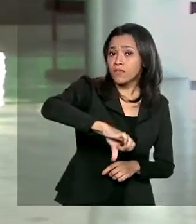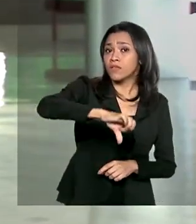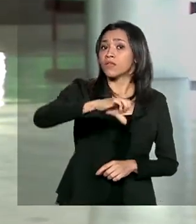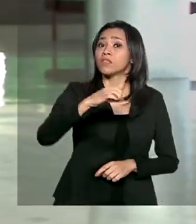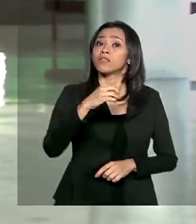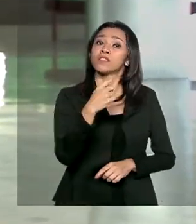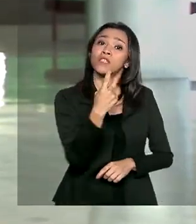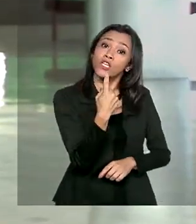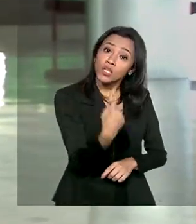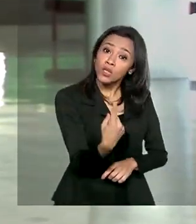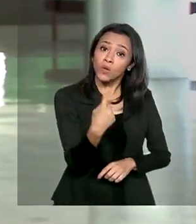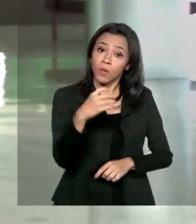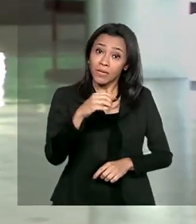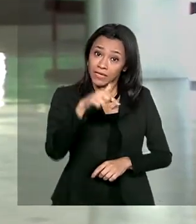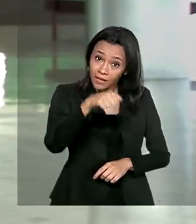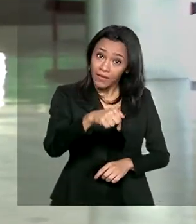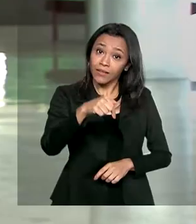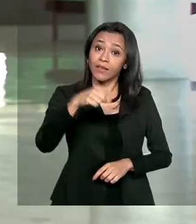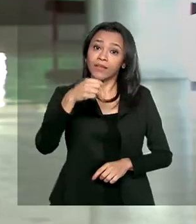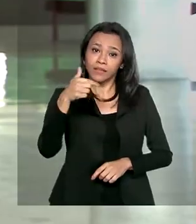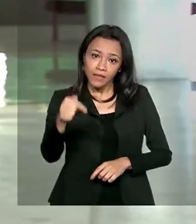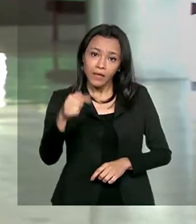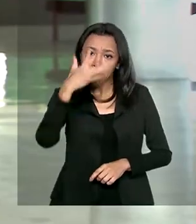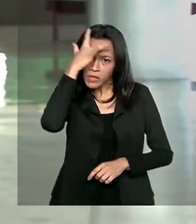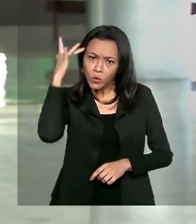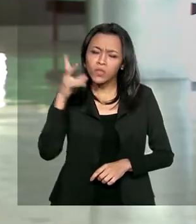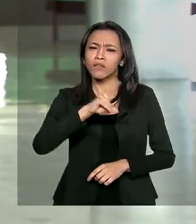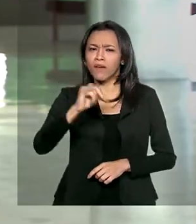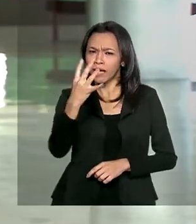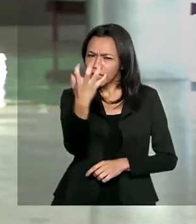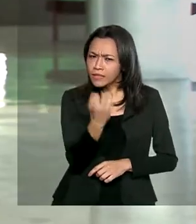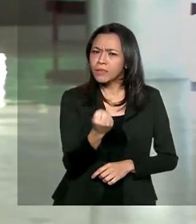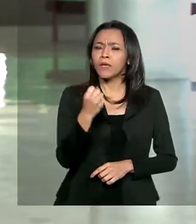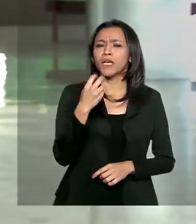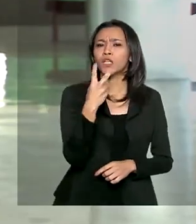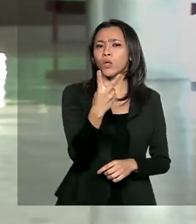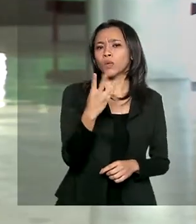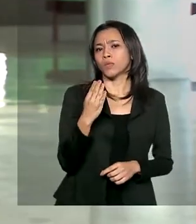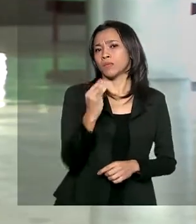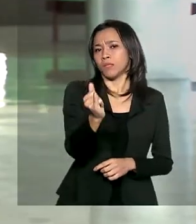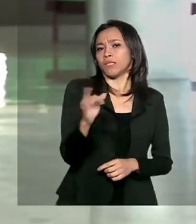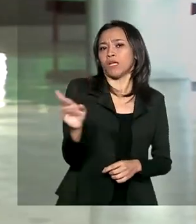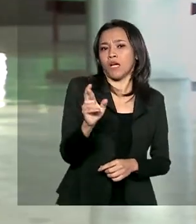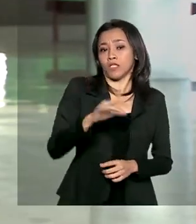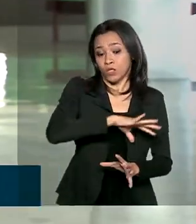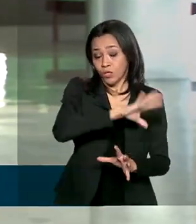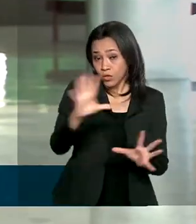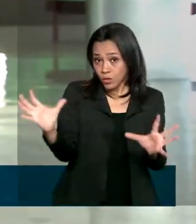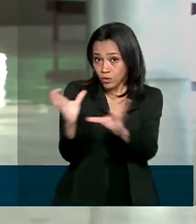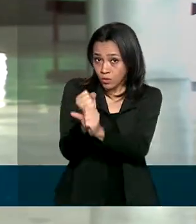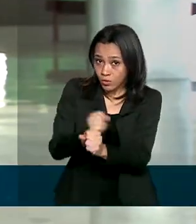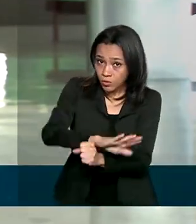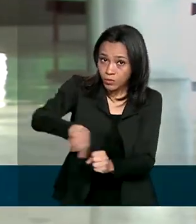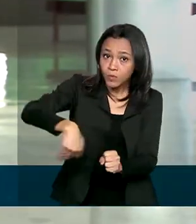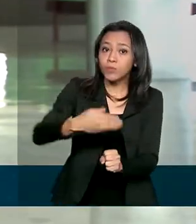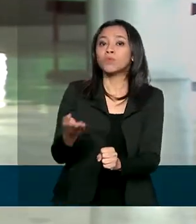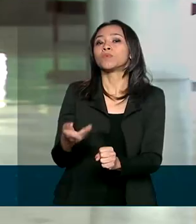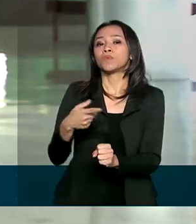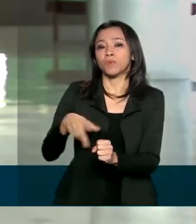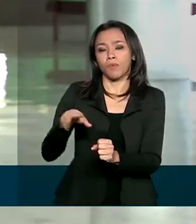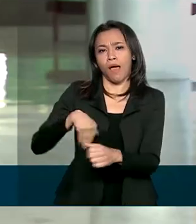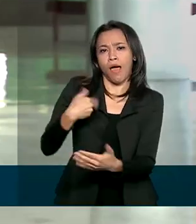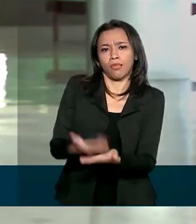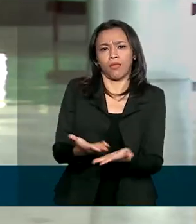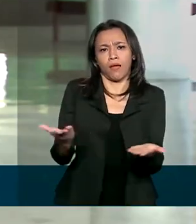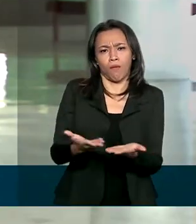pessoas que juntas vão receber mais de 2 bilhões de reais. Ao todo, a Receita Federal processou até